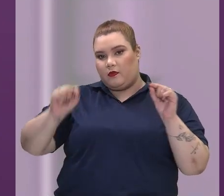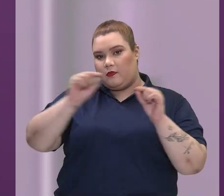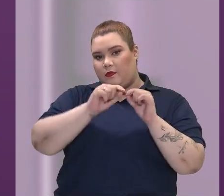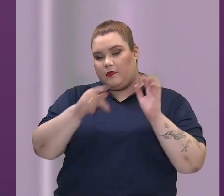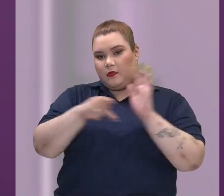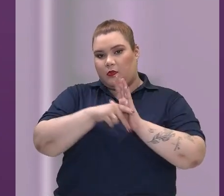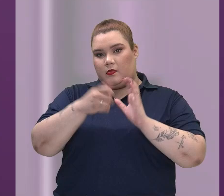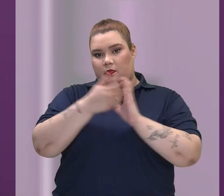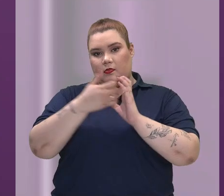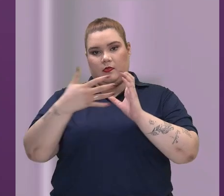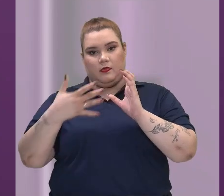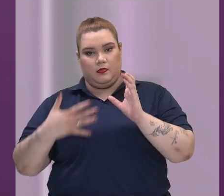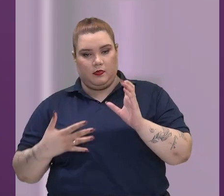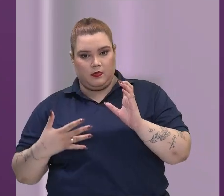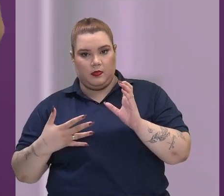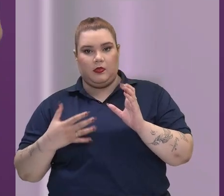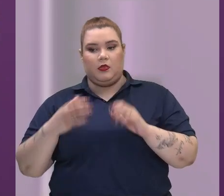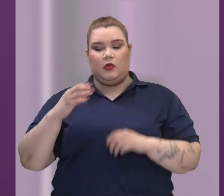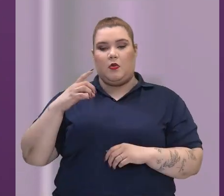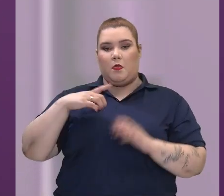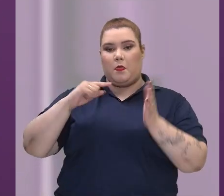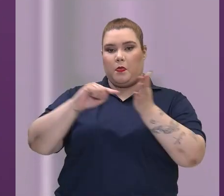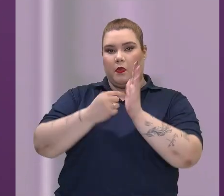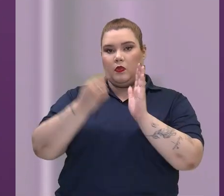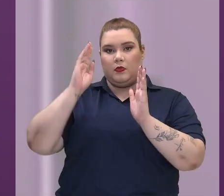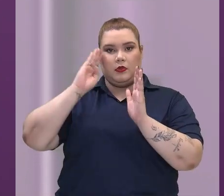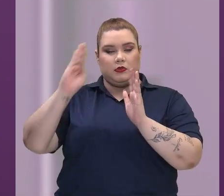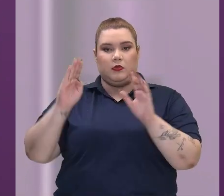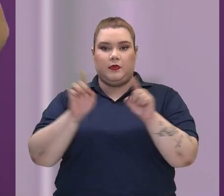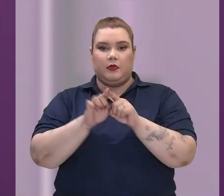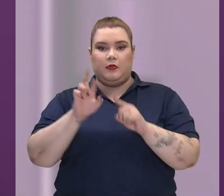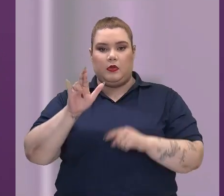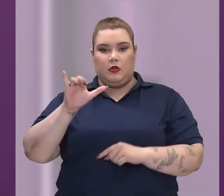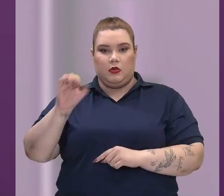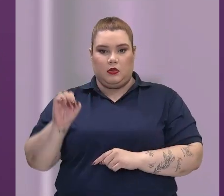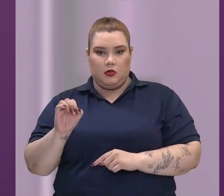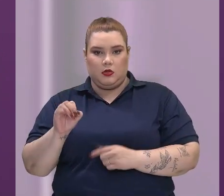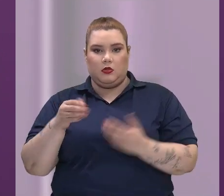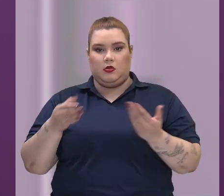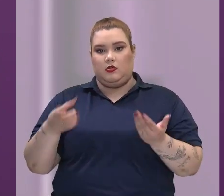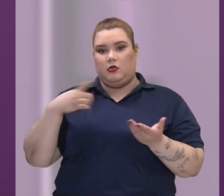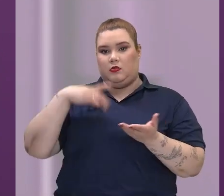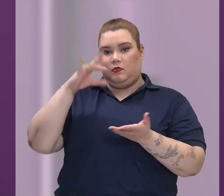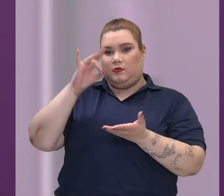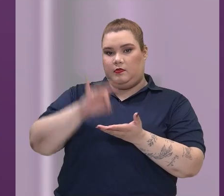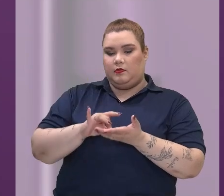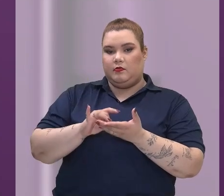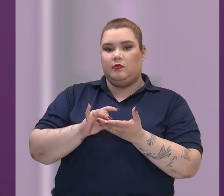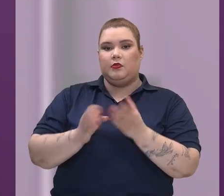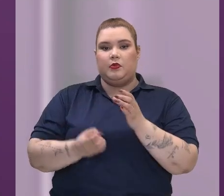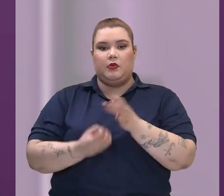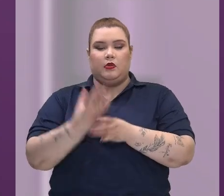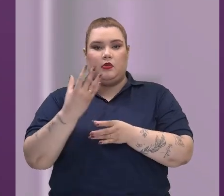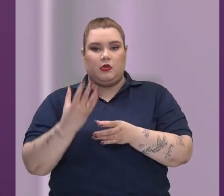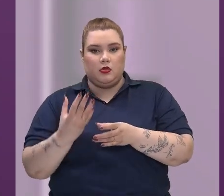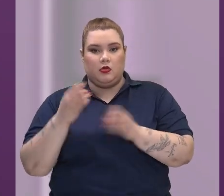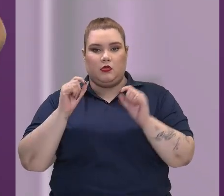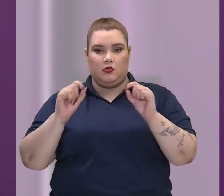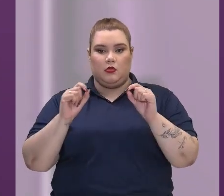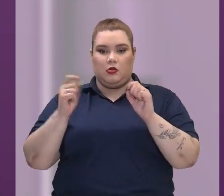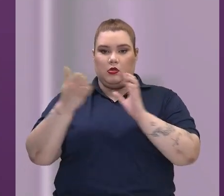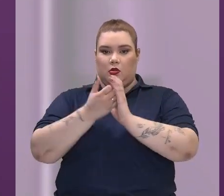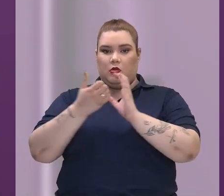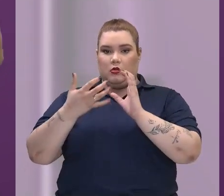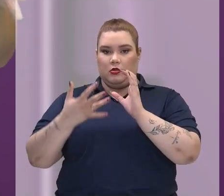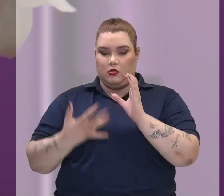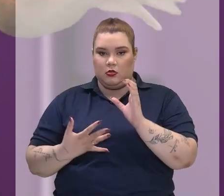né? Centro e raio, dentro da equação reduzida da reta, realmente, né, gerou uma circunferência com as